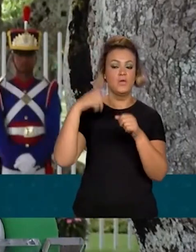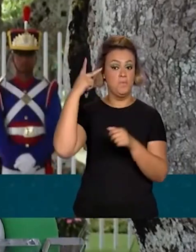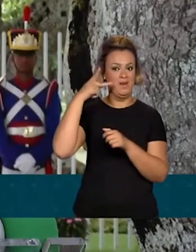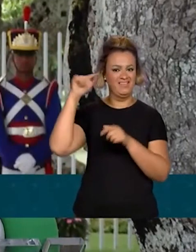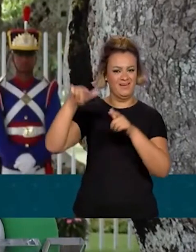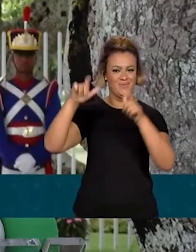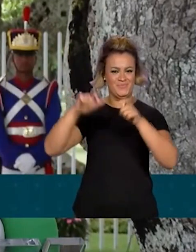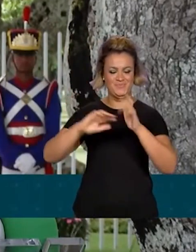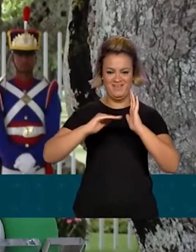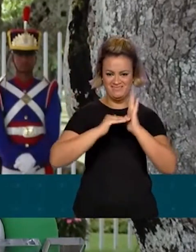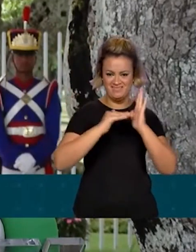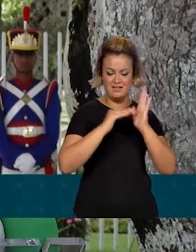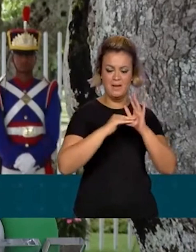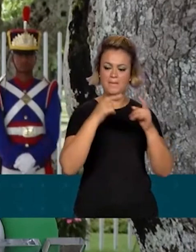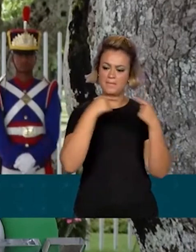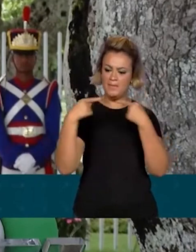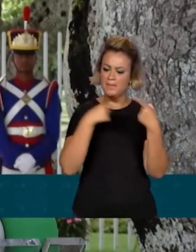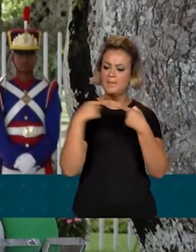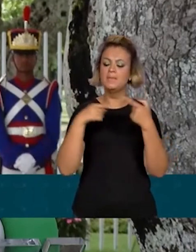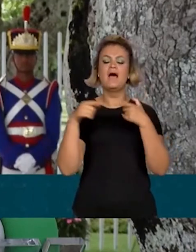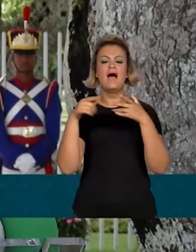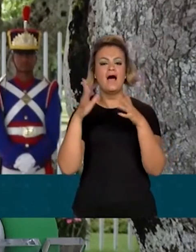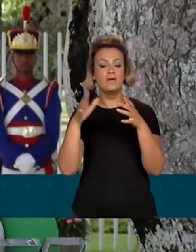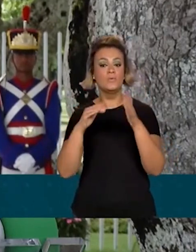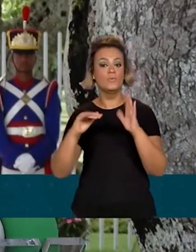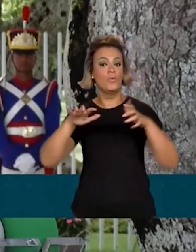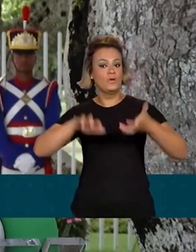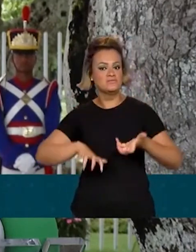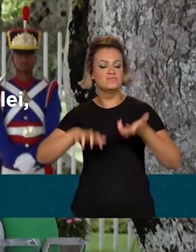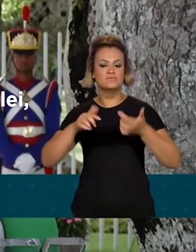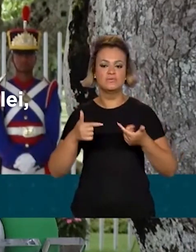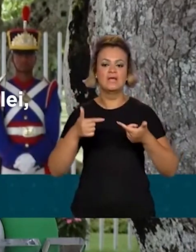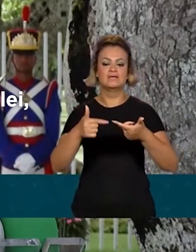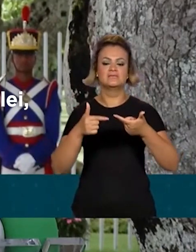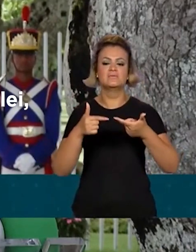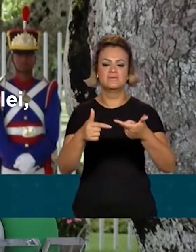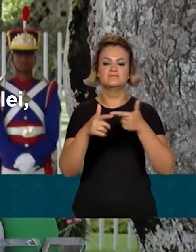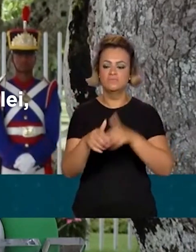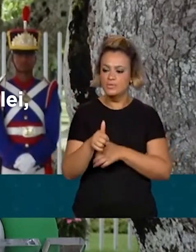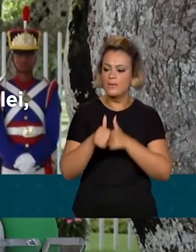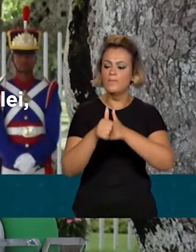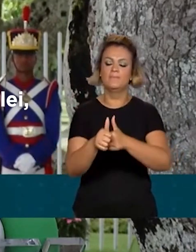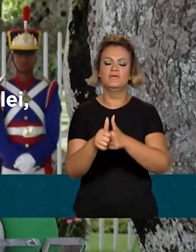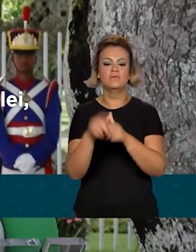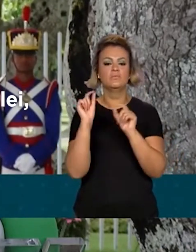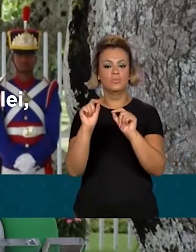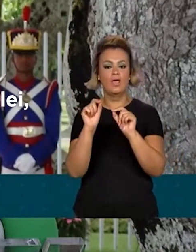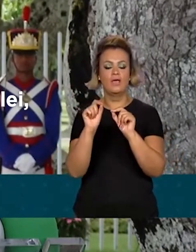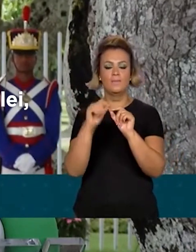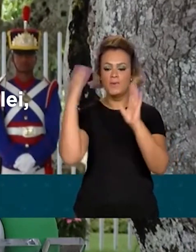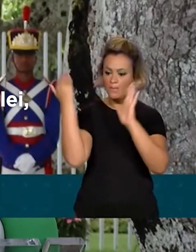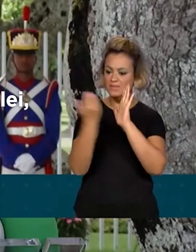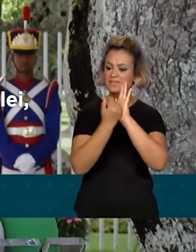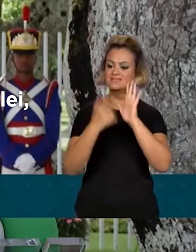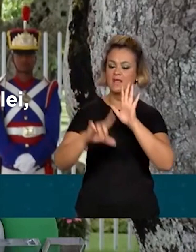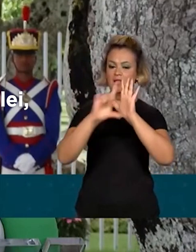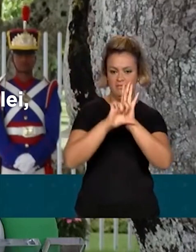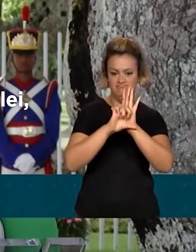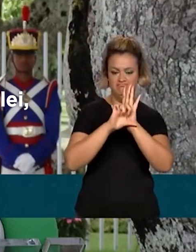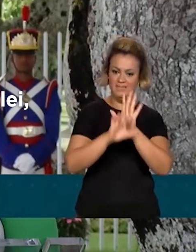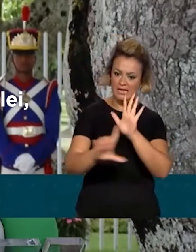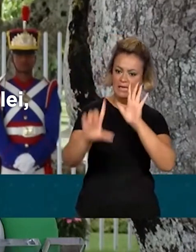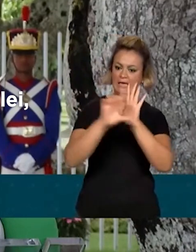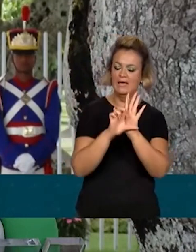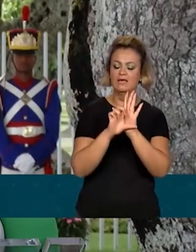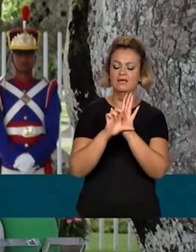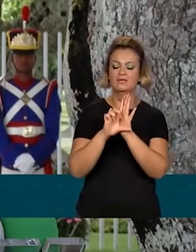Senado é que o Congresso Nacional tem um papel ativo no acompanhamento do cumprimento da lei que